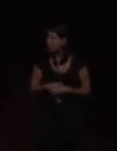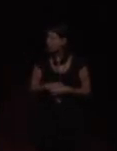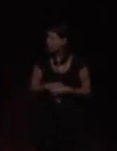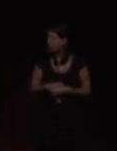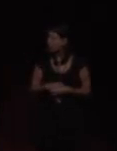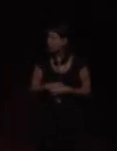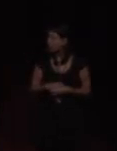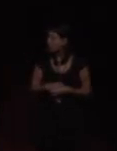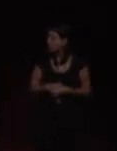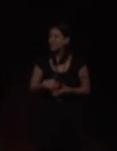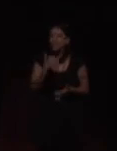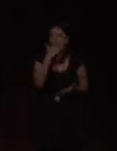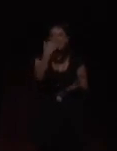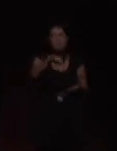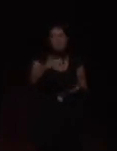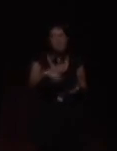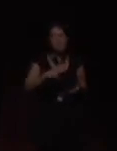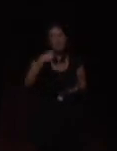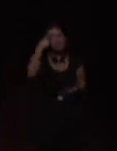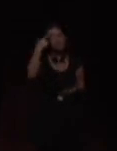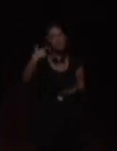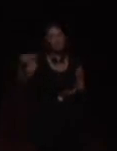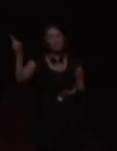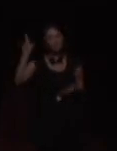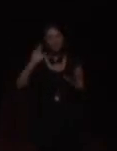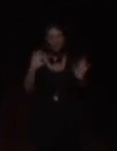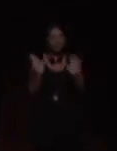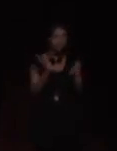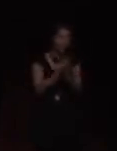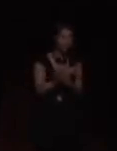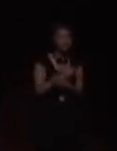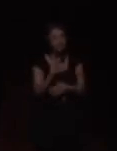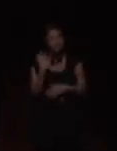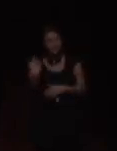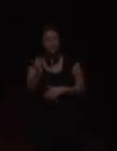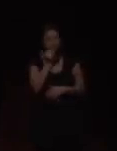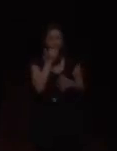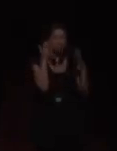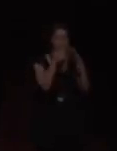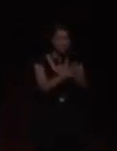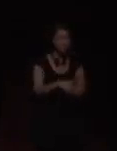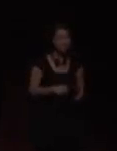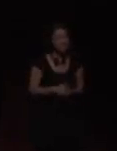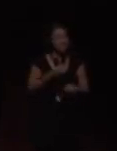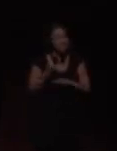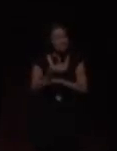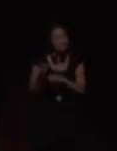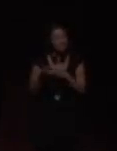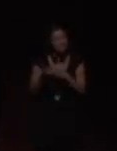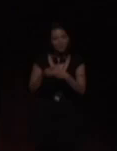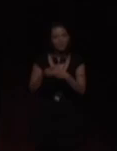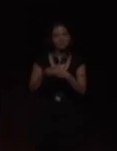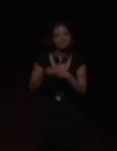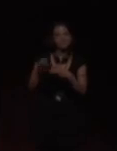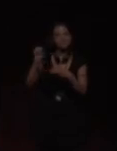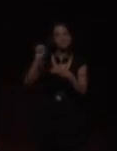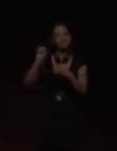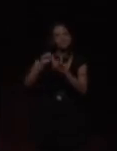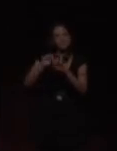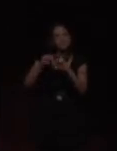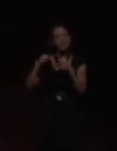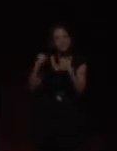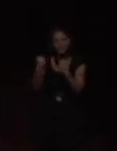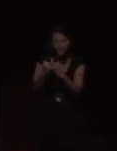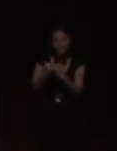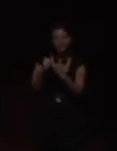Ah, não, tá certo, desculpa, é que eu tinha feito uma biografia errada, mas tá certo. Membro da Sociedade Brasileira de Psicanálise, mestre de Psicologia